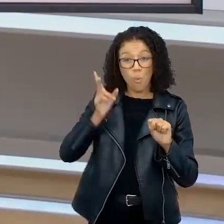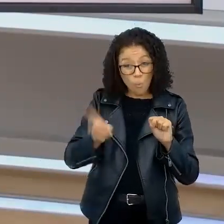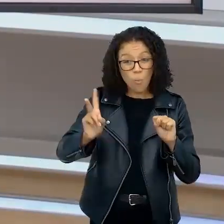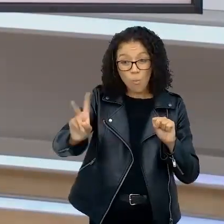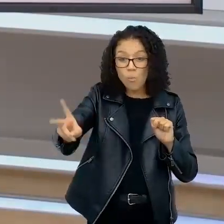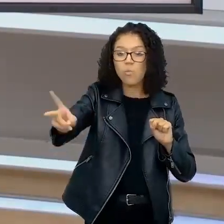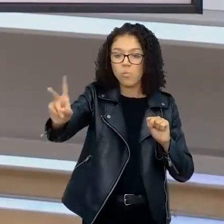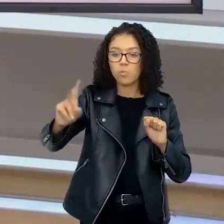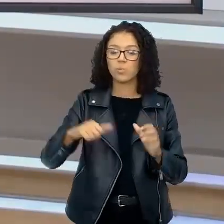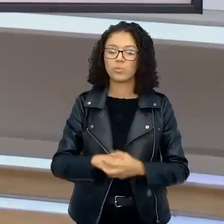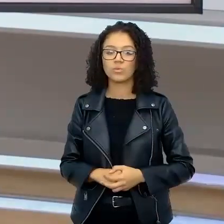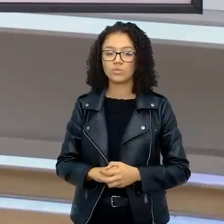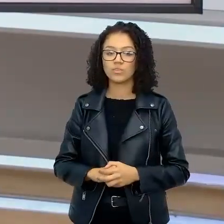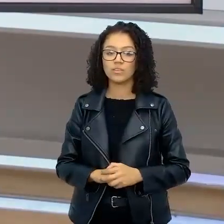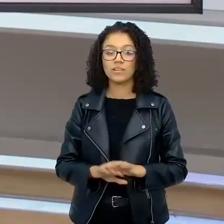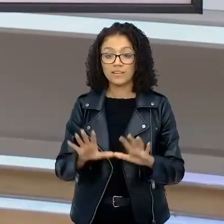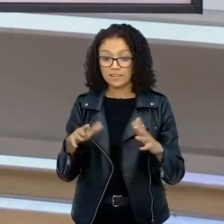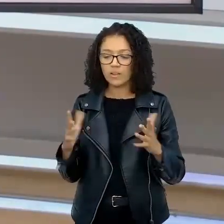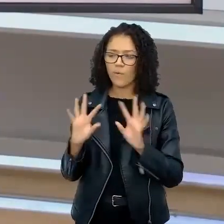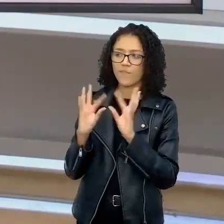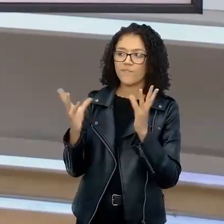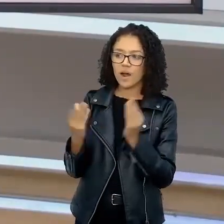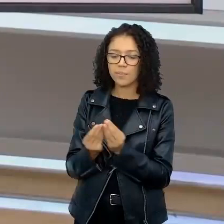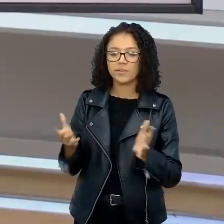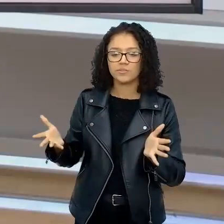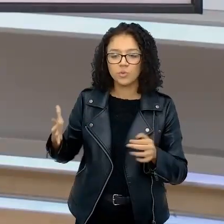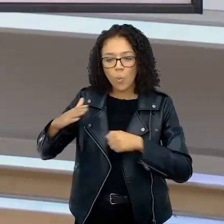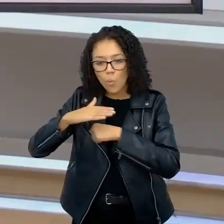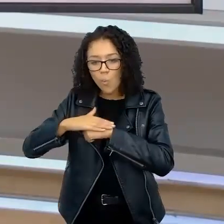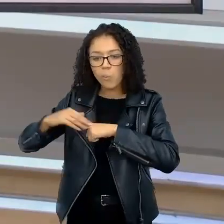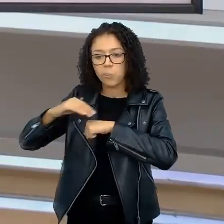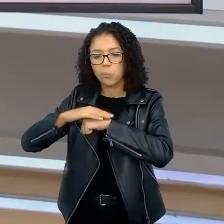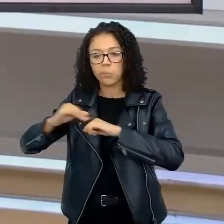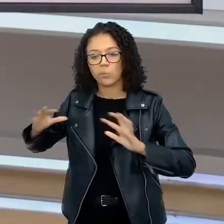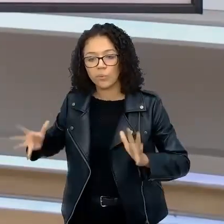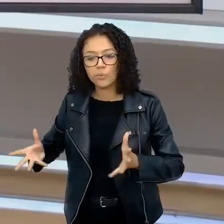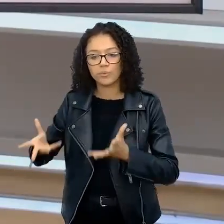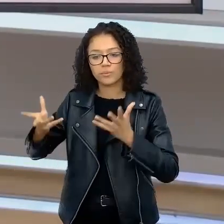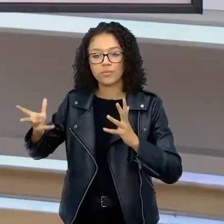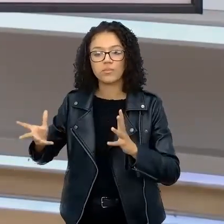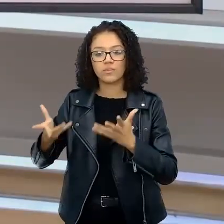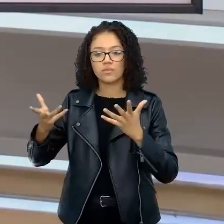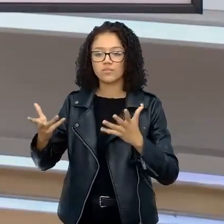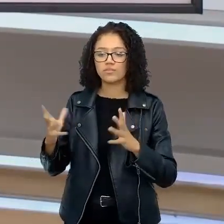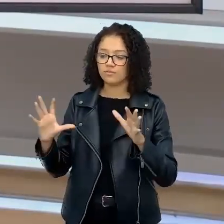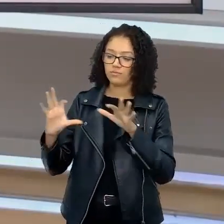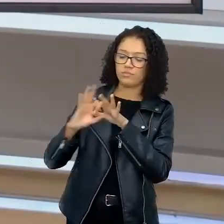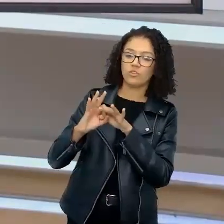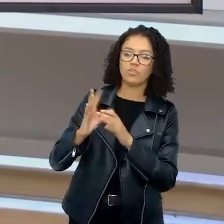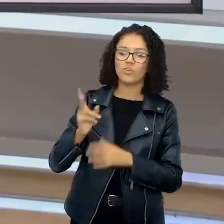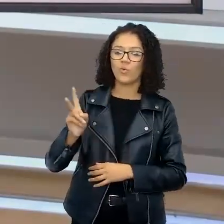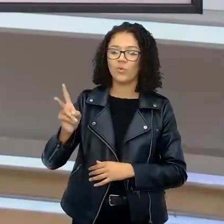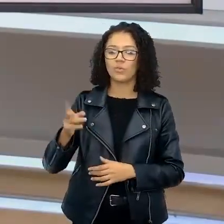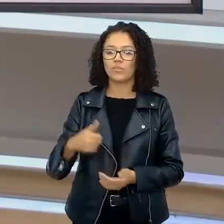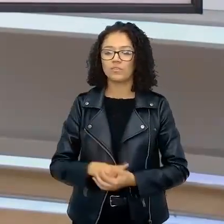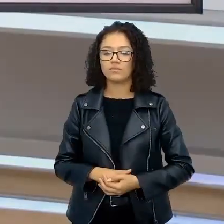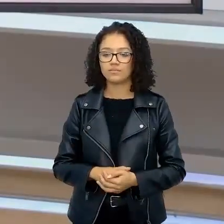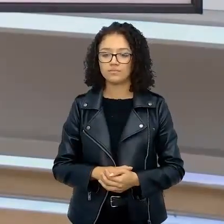forma psicossocial essa família, né? Garantindo os vínculos familiares,